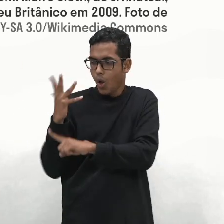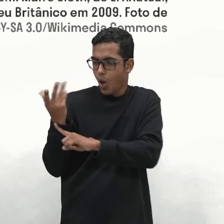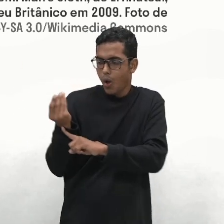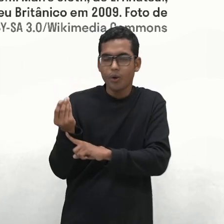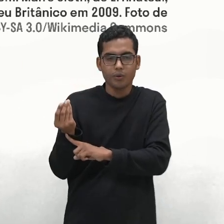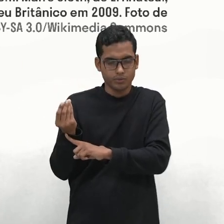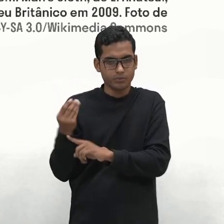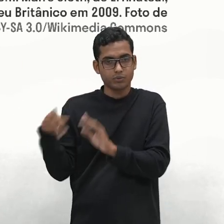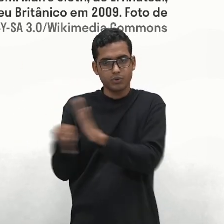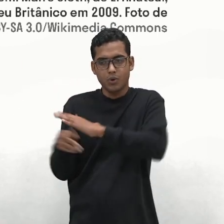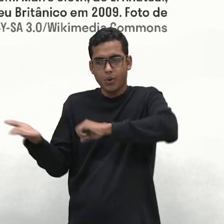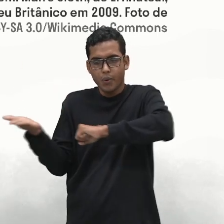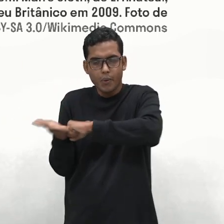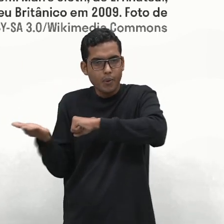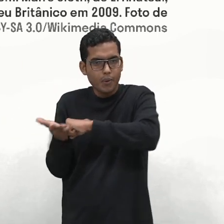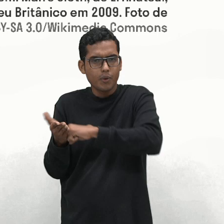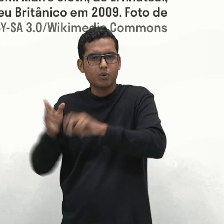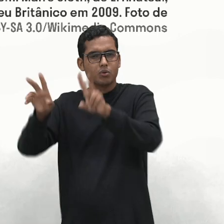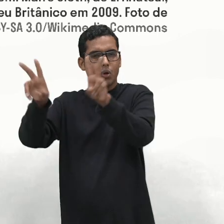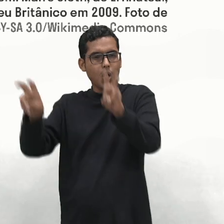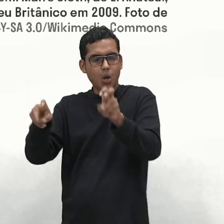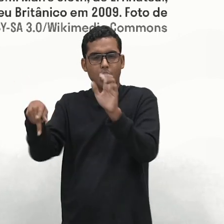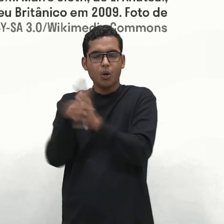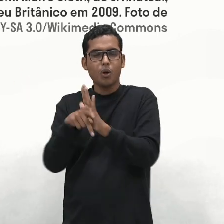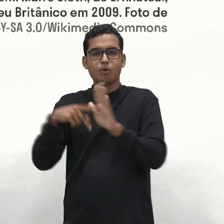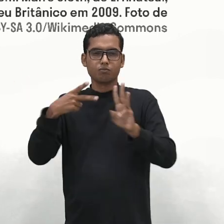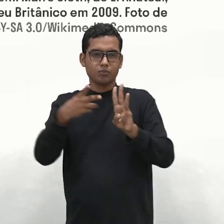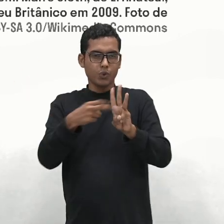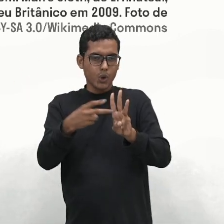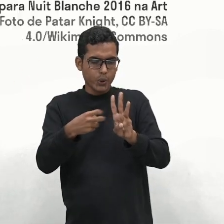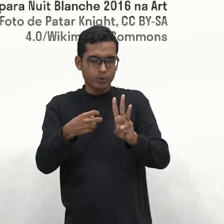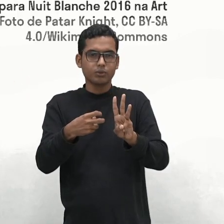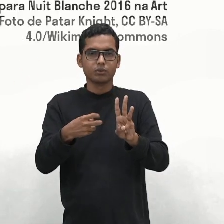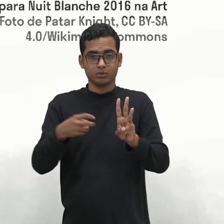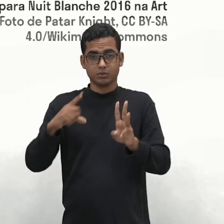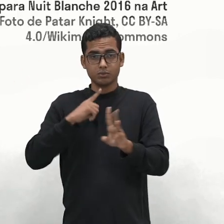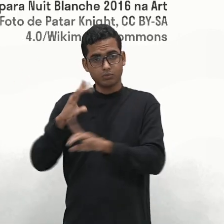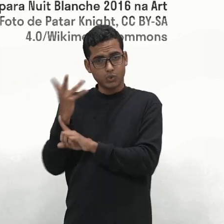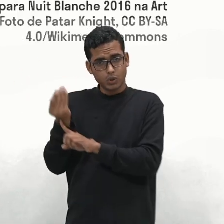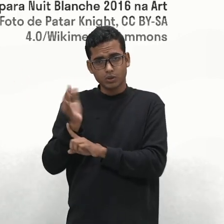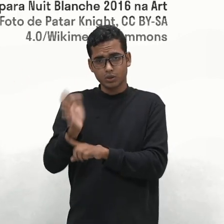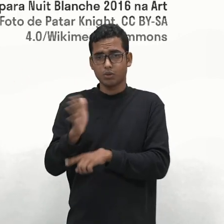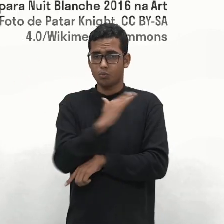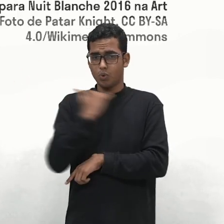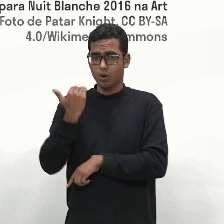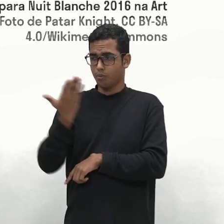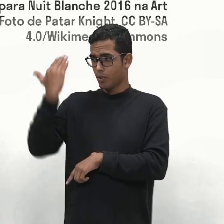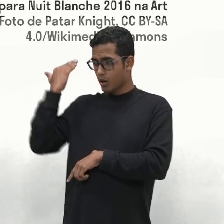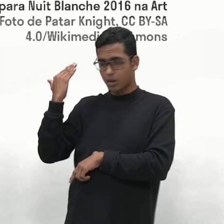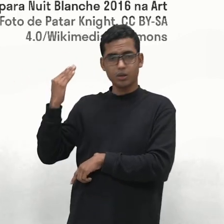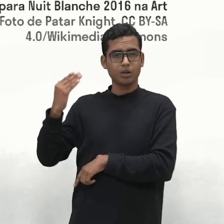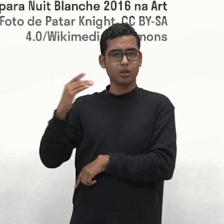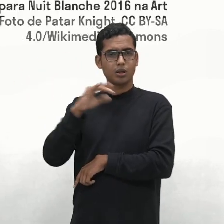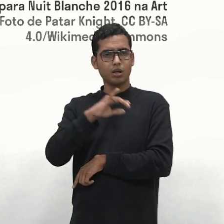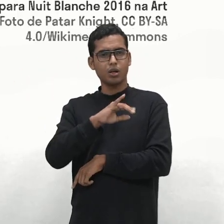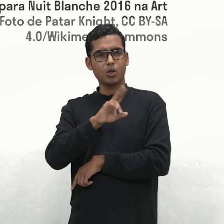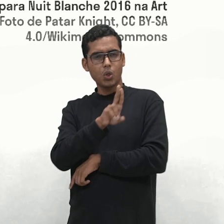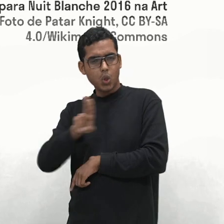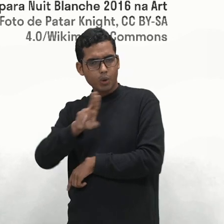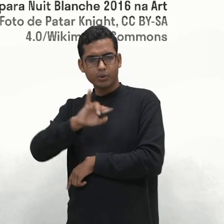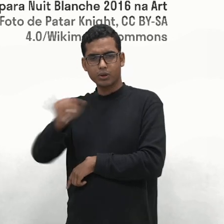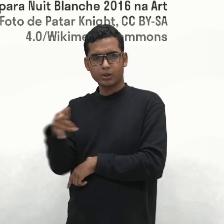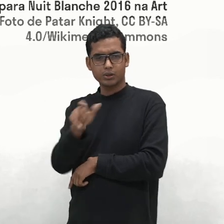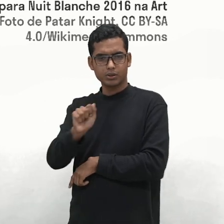contemporânea, que são justamente os temas indígenas. E nós temos uma artista que já faleceu, né, que é o James Luna.